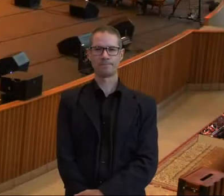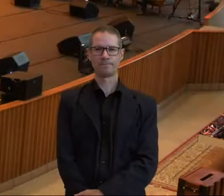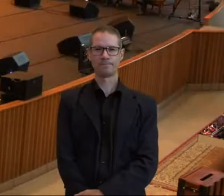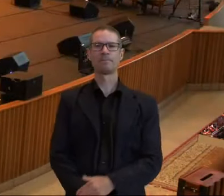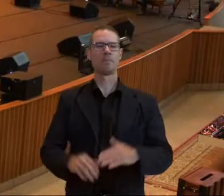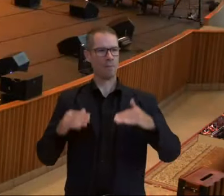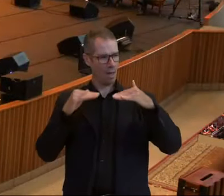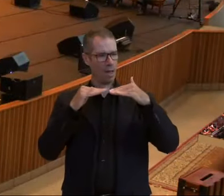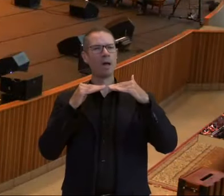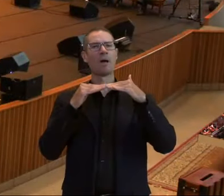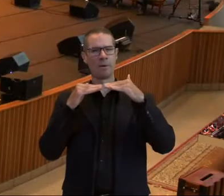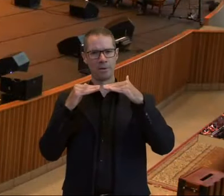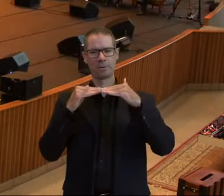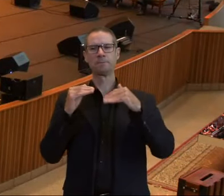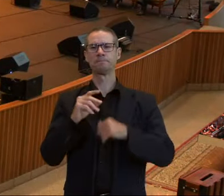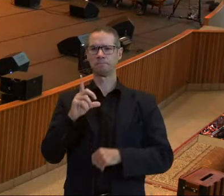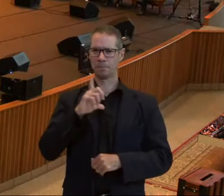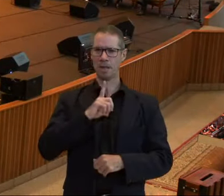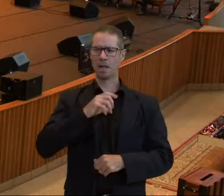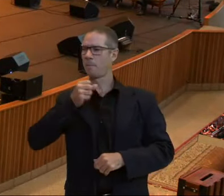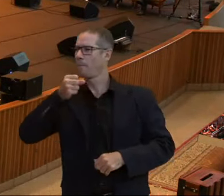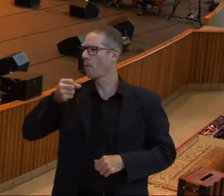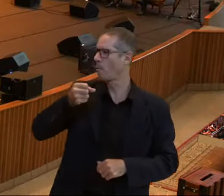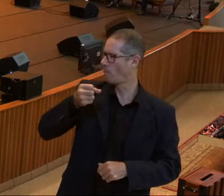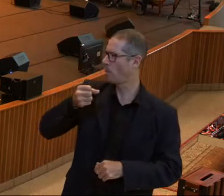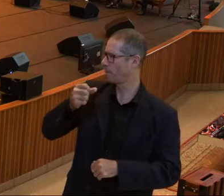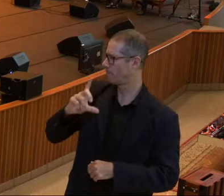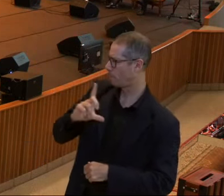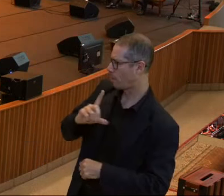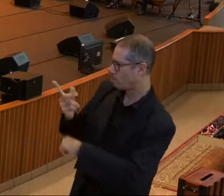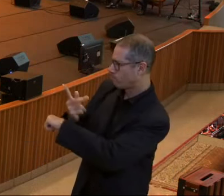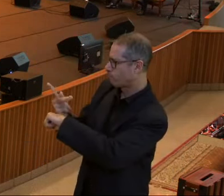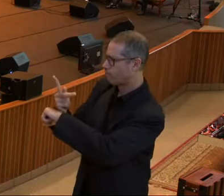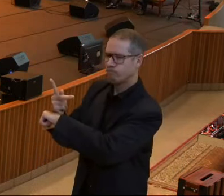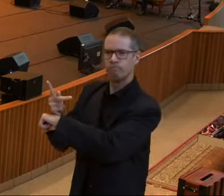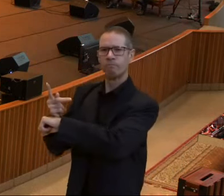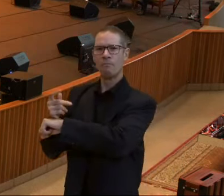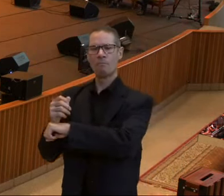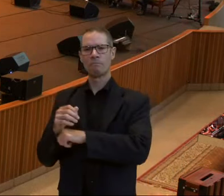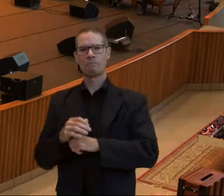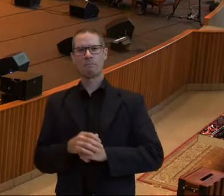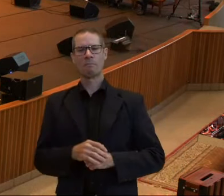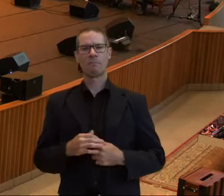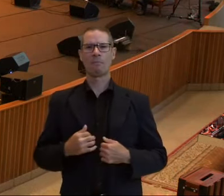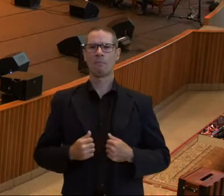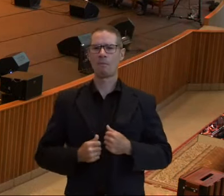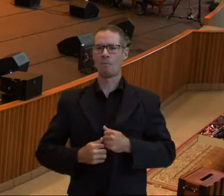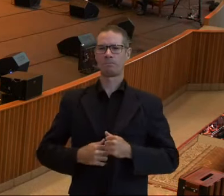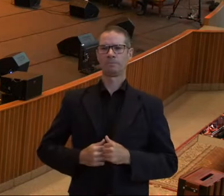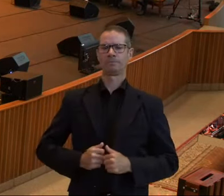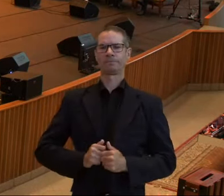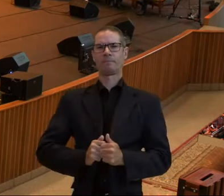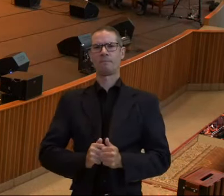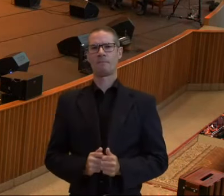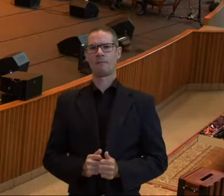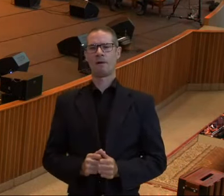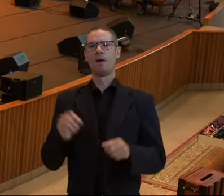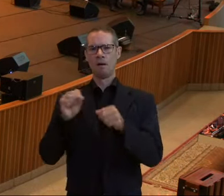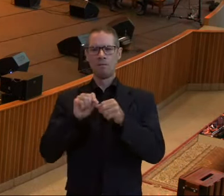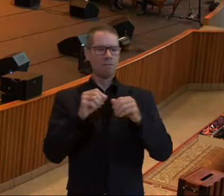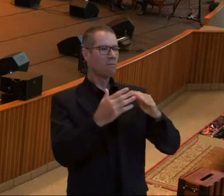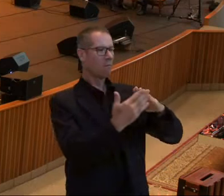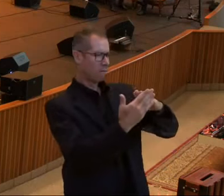Isso. Tem um microfone aí que dá para descer? Tá? Faz